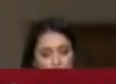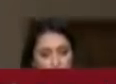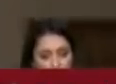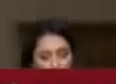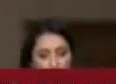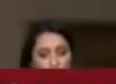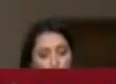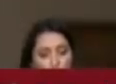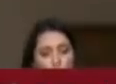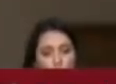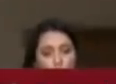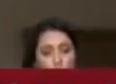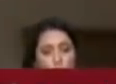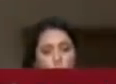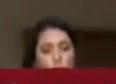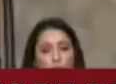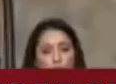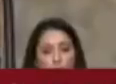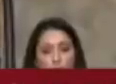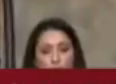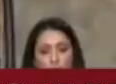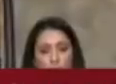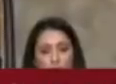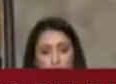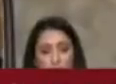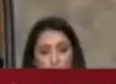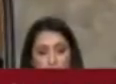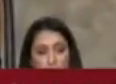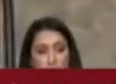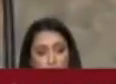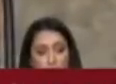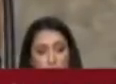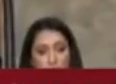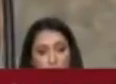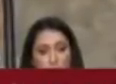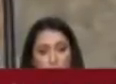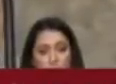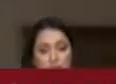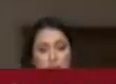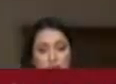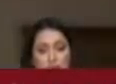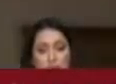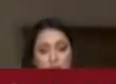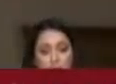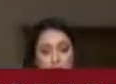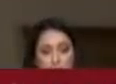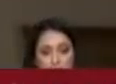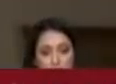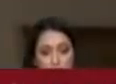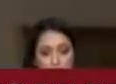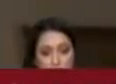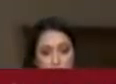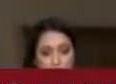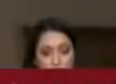era deputado, que ele teve vários processos de cassação, processos também na esfera